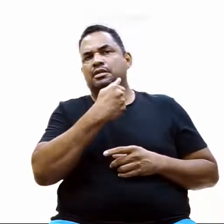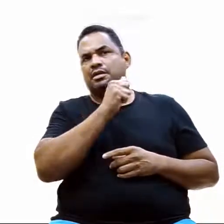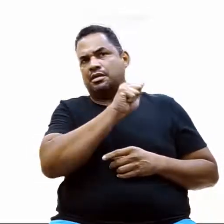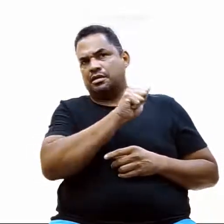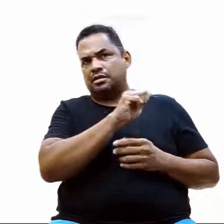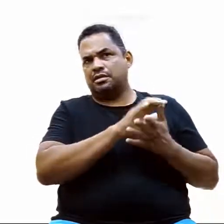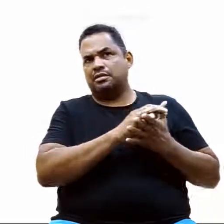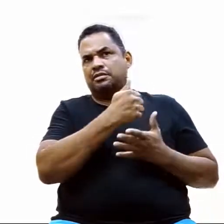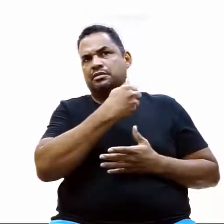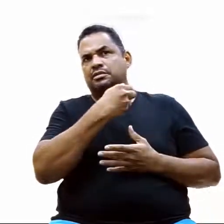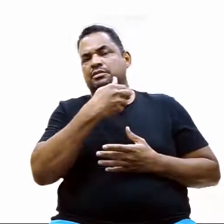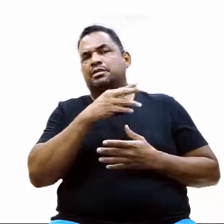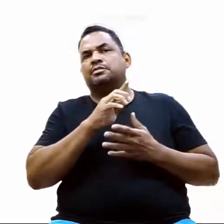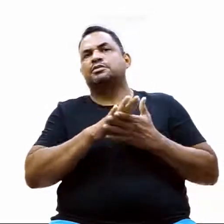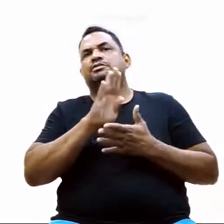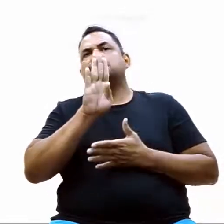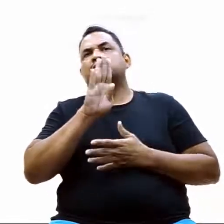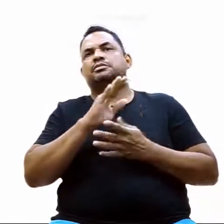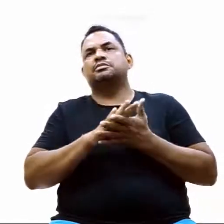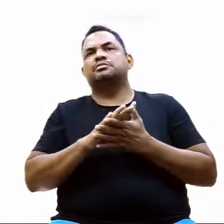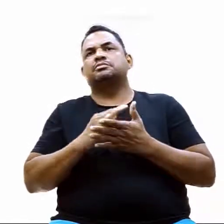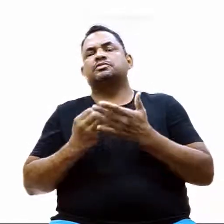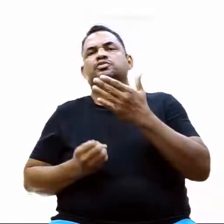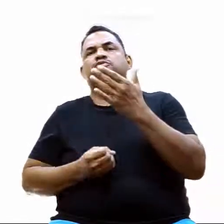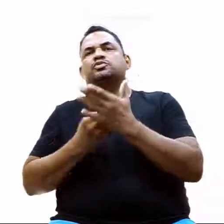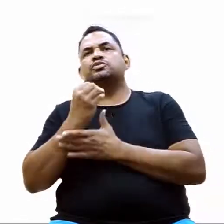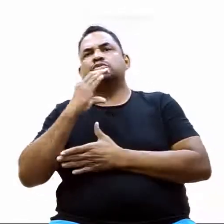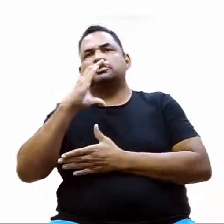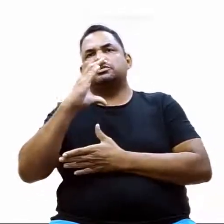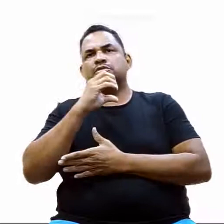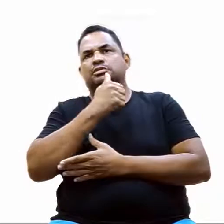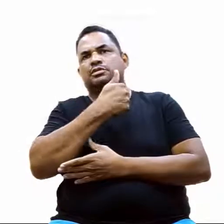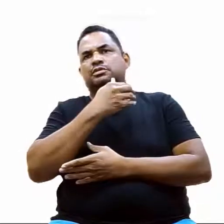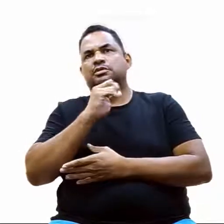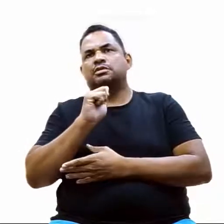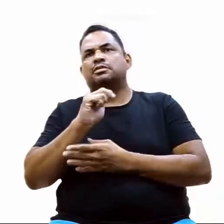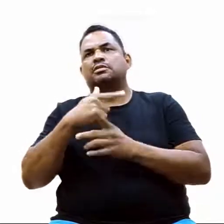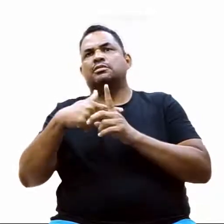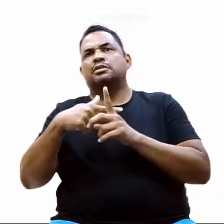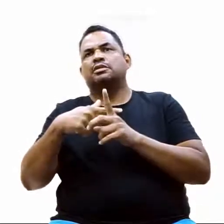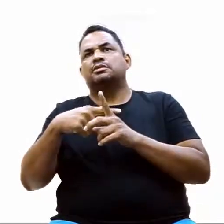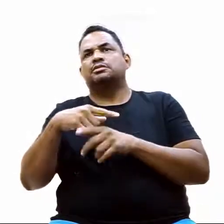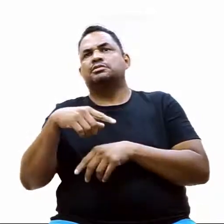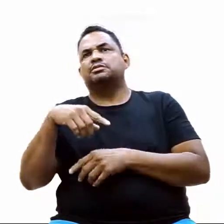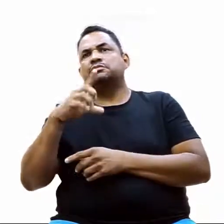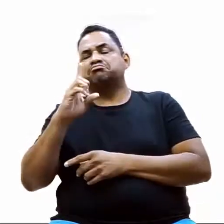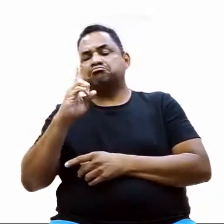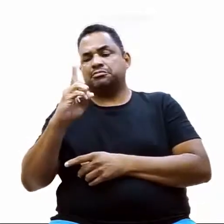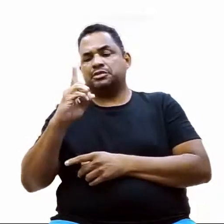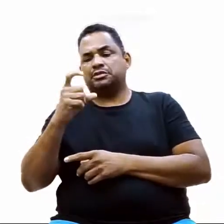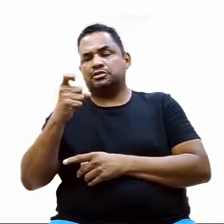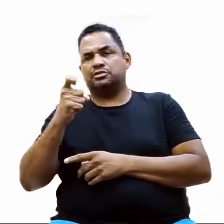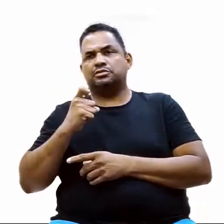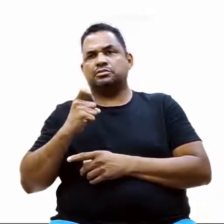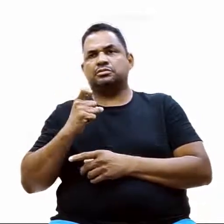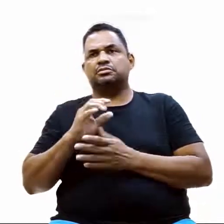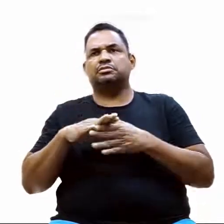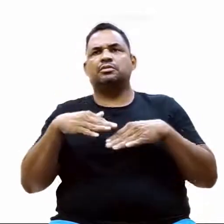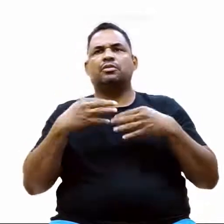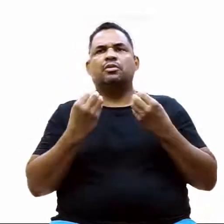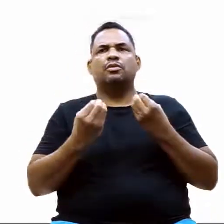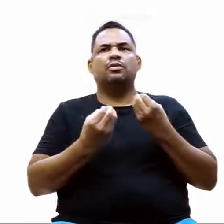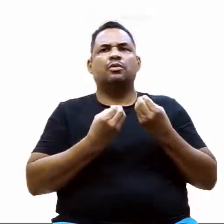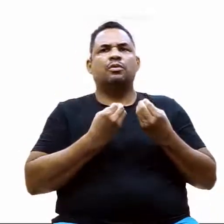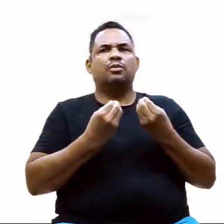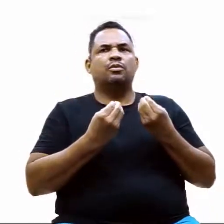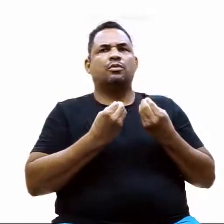formou 10 gramas de C mais X gramas de D. Como eu vou determinar ou calcular